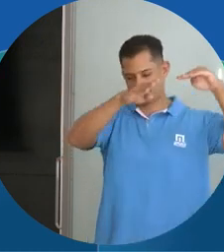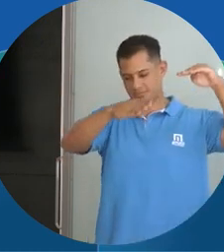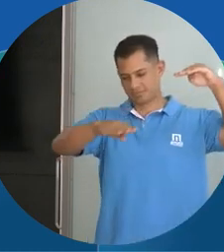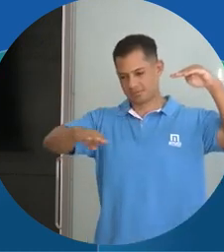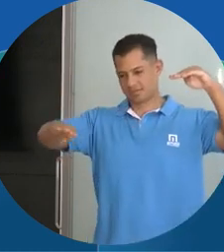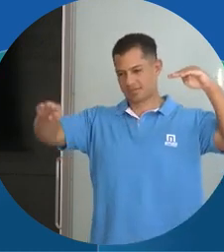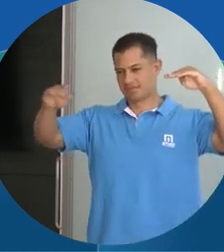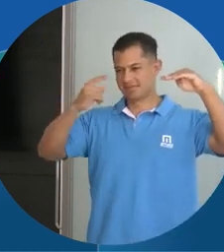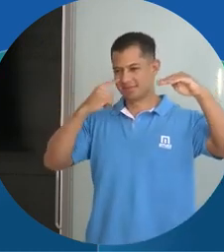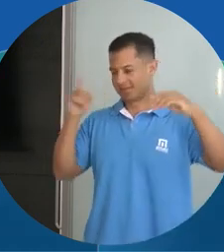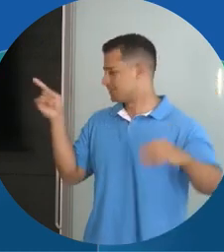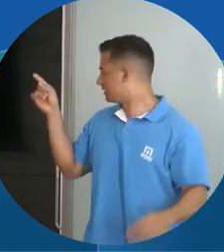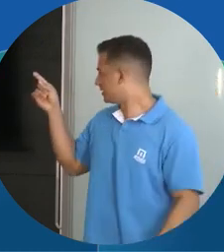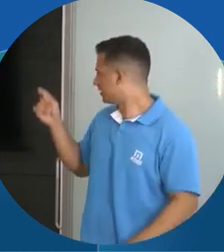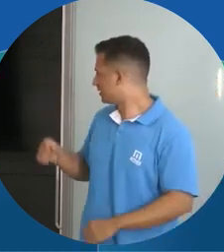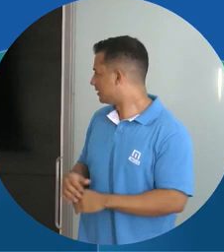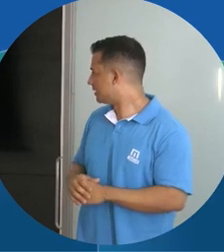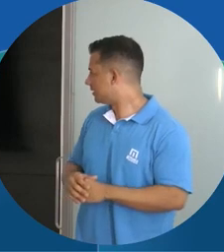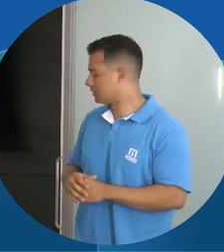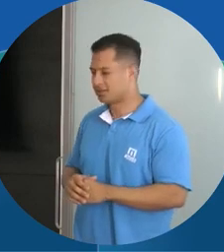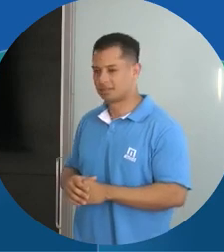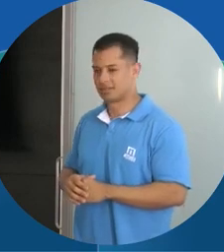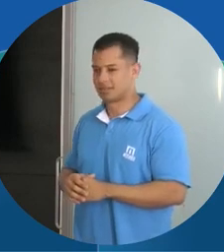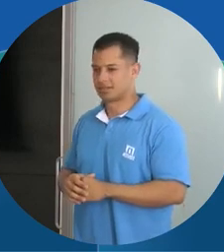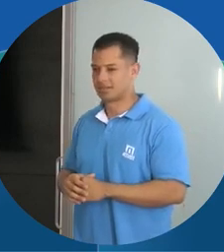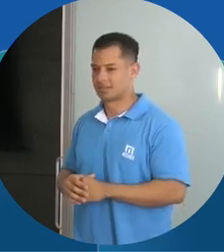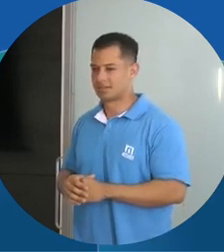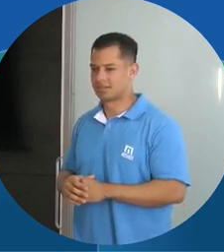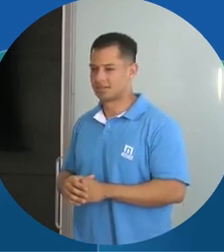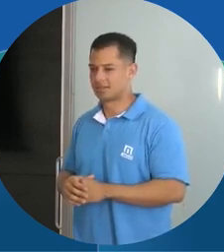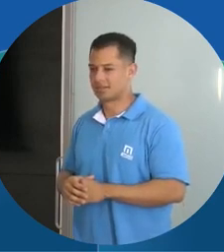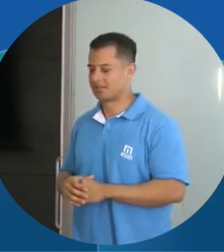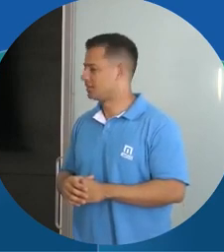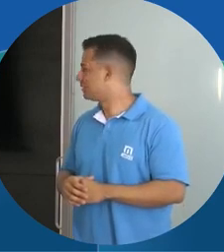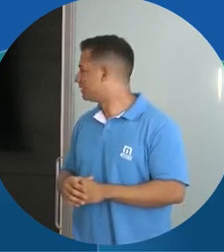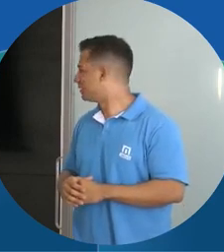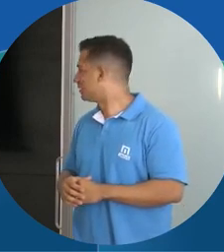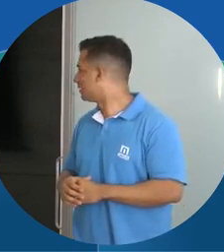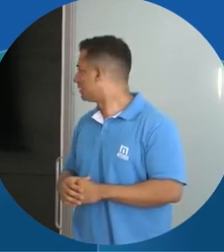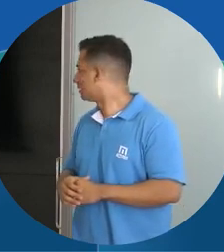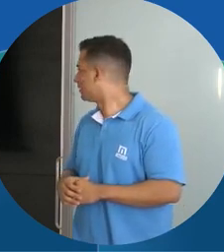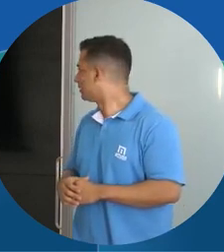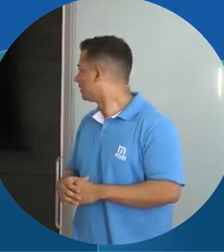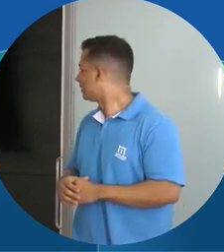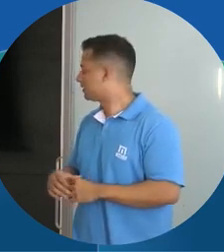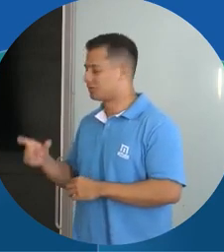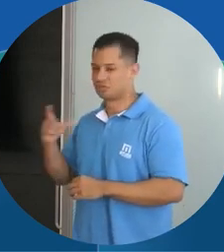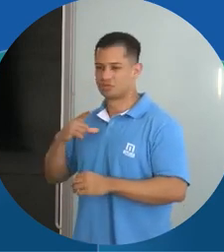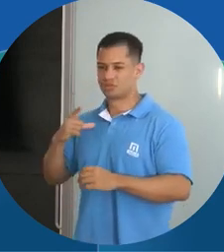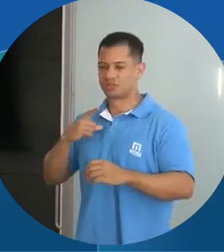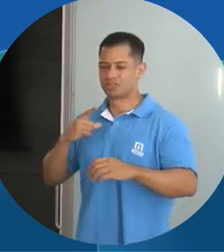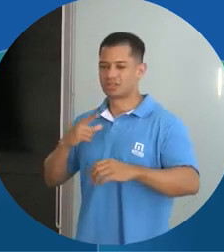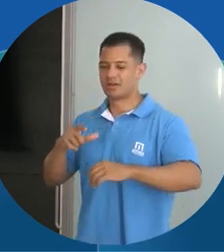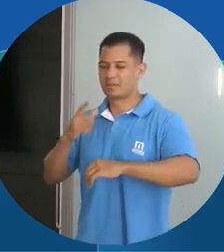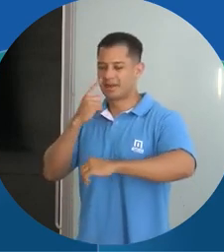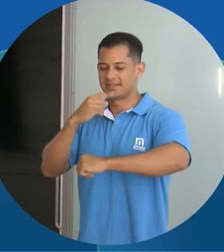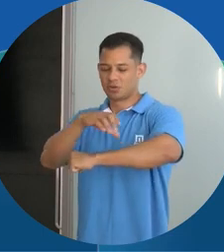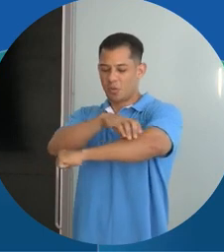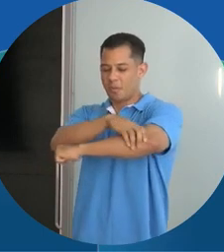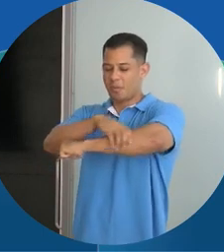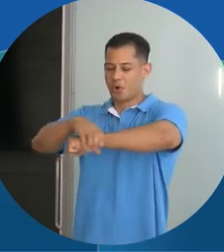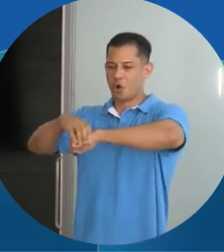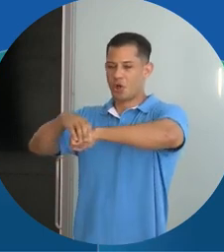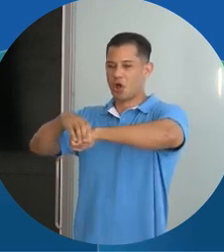Tá? Então, parte da obra ia descalçar esse bloco existente aqui, que fazia parte do